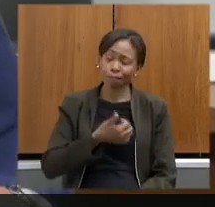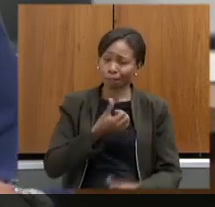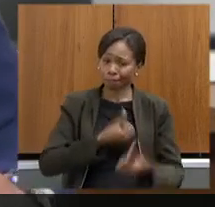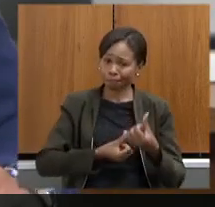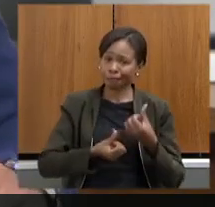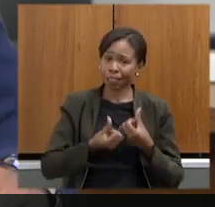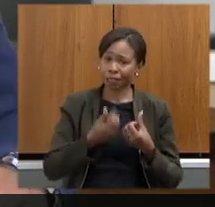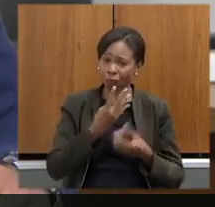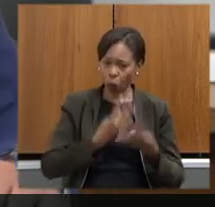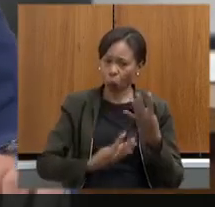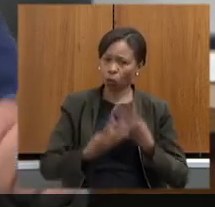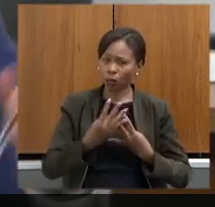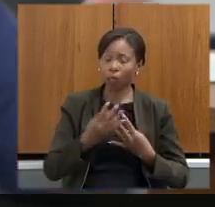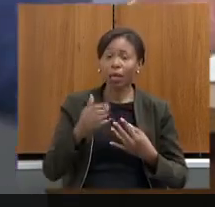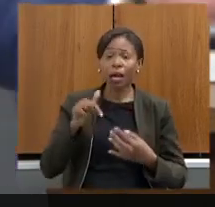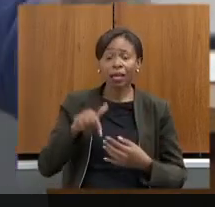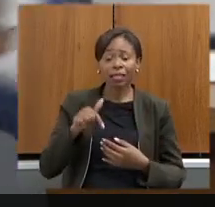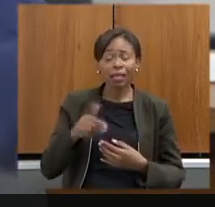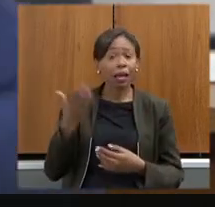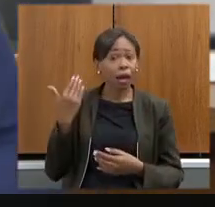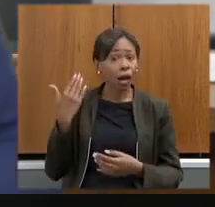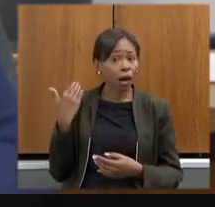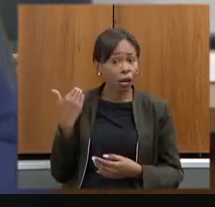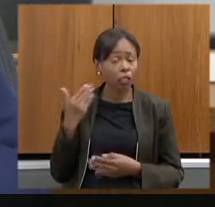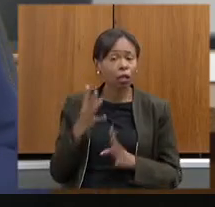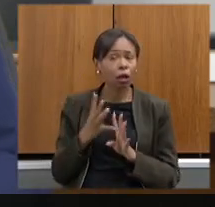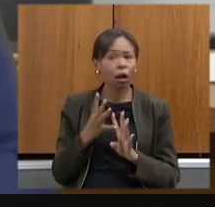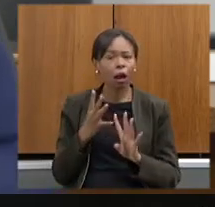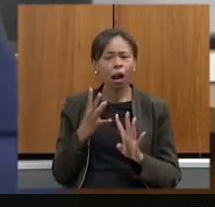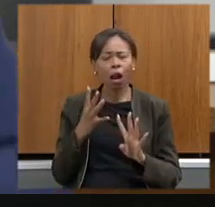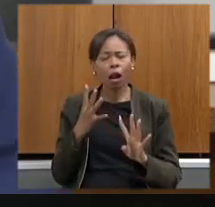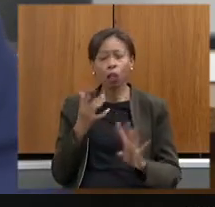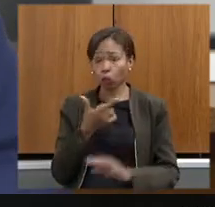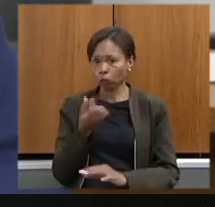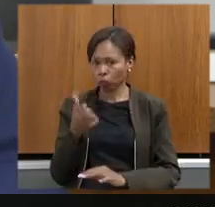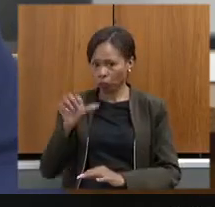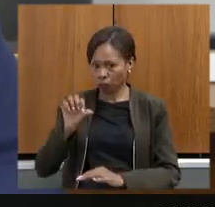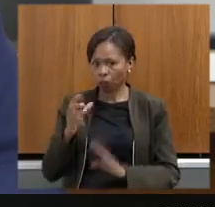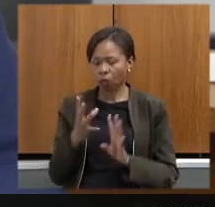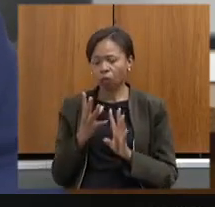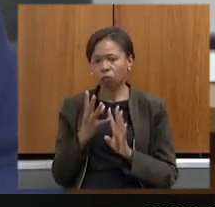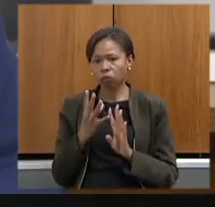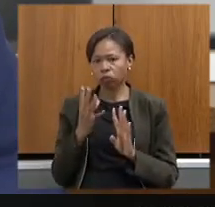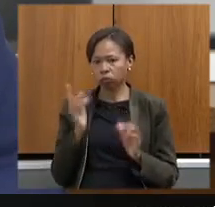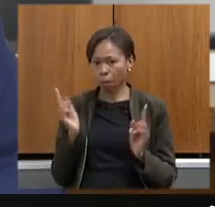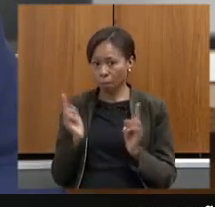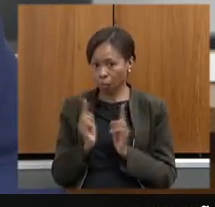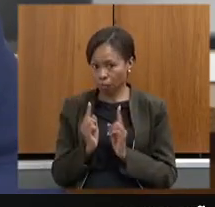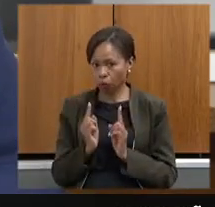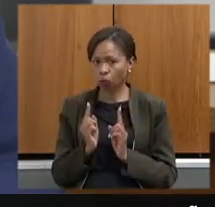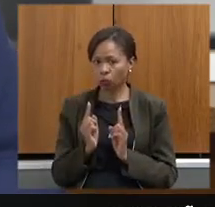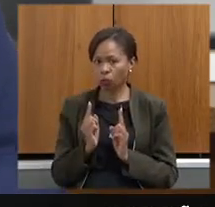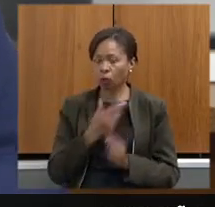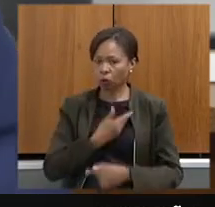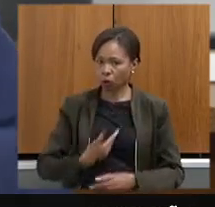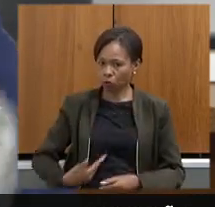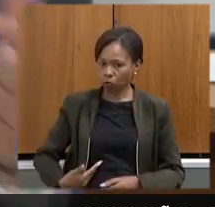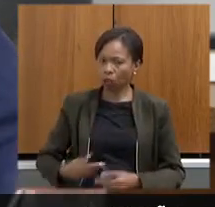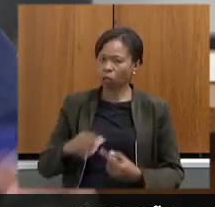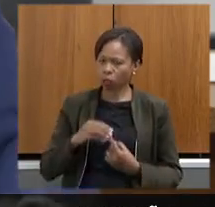operações do nosso estado que vinha diminuindo no ano de 2019 que era uma prioridade do governo de Minas